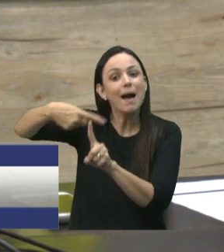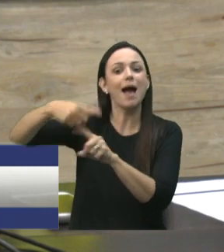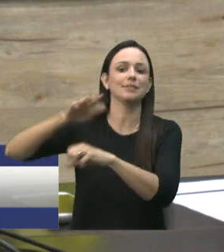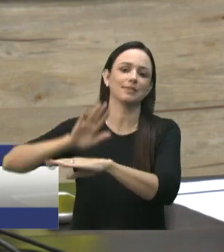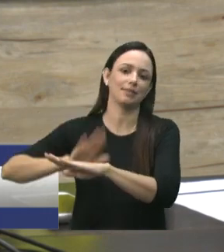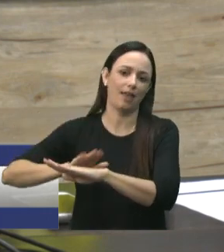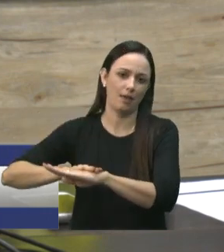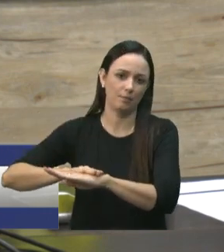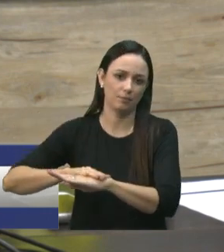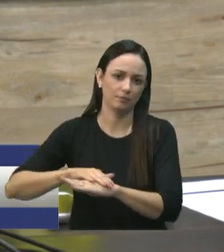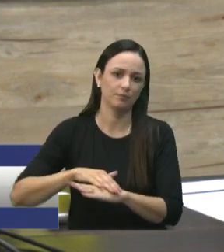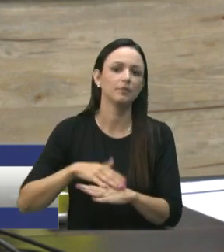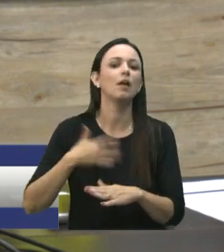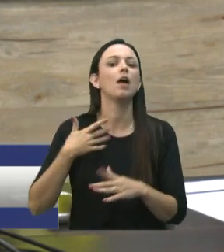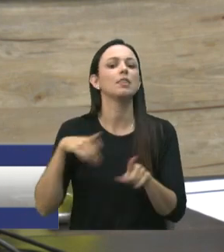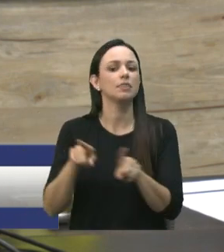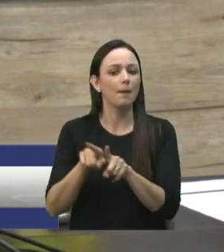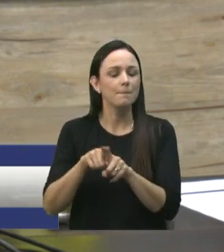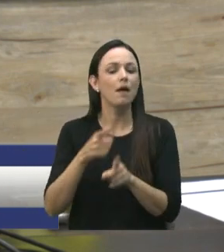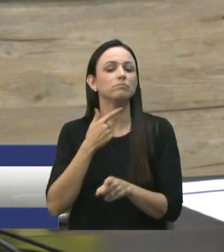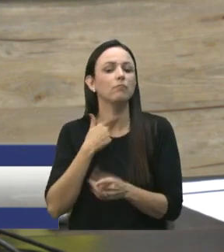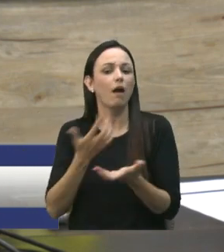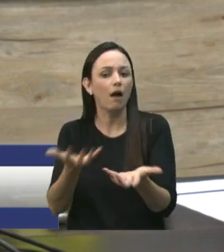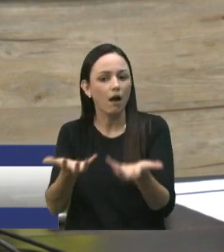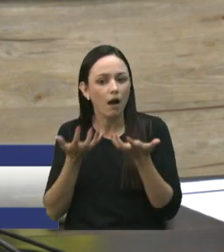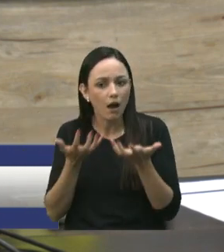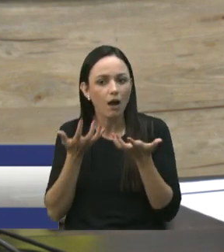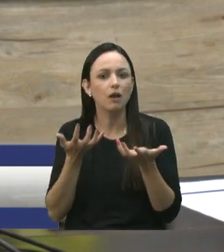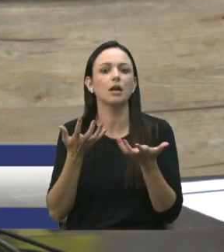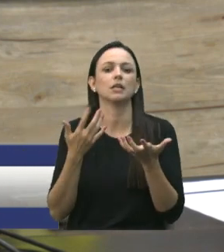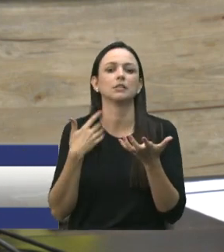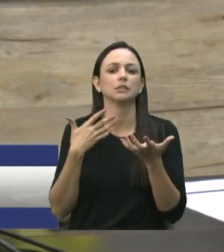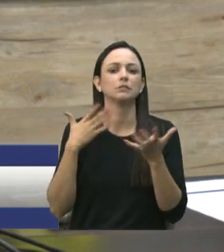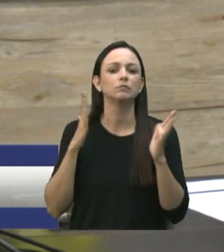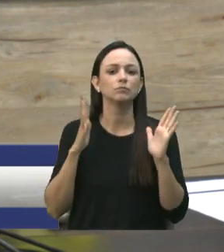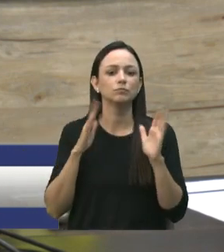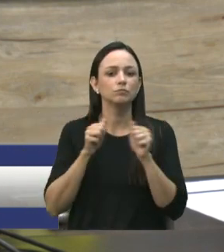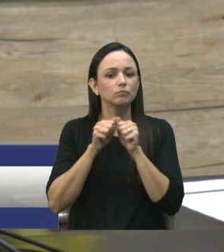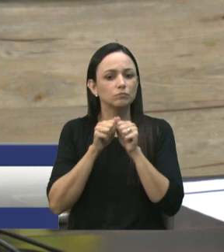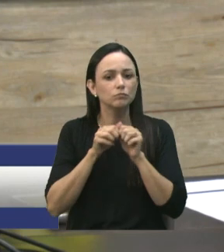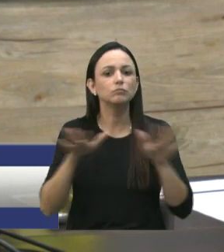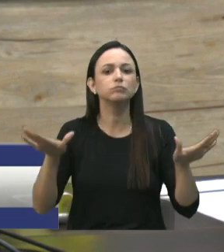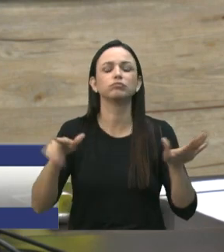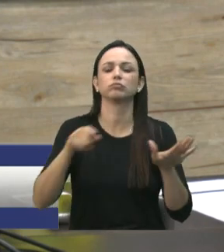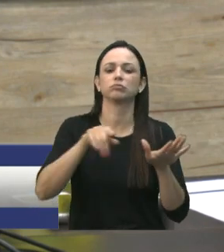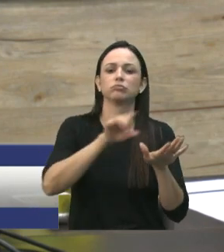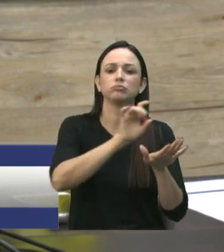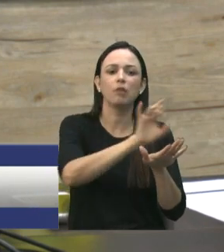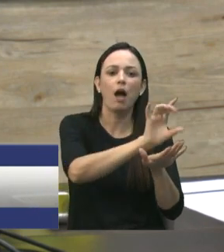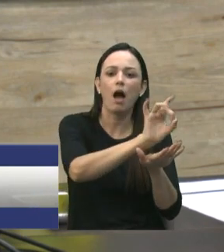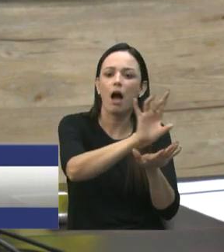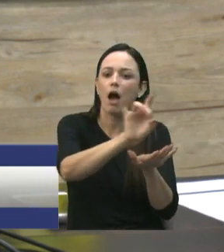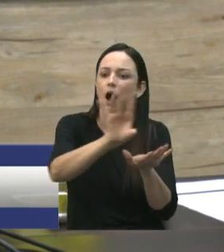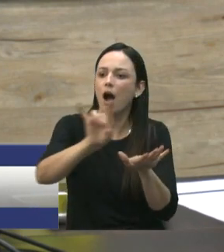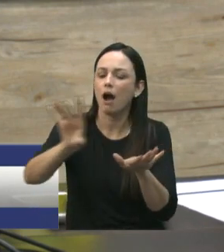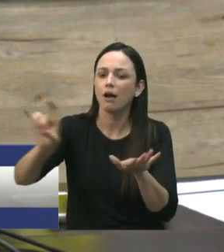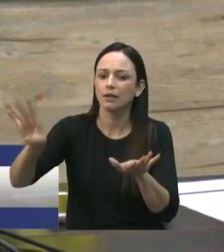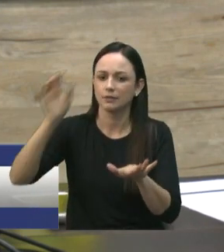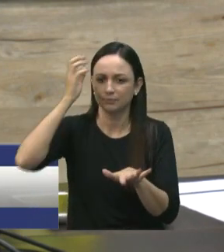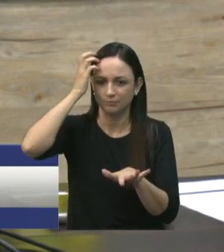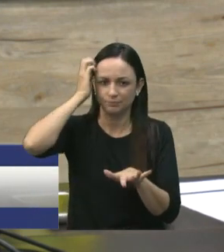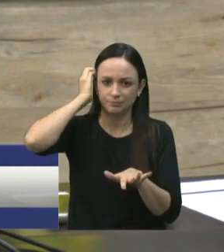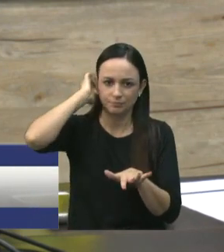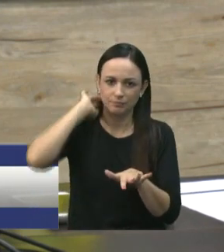a intenção é fazer com que isso chegue de uma forma mais verticalizada em cada ponta. Mas no